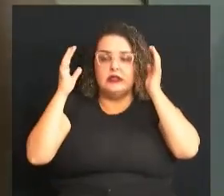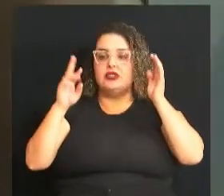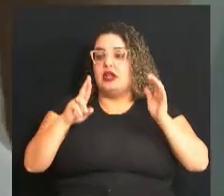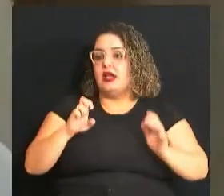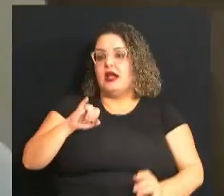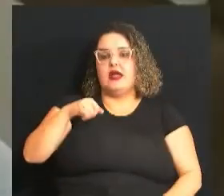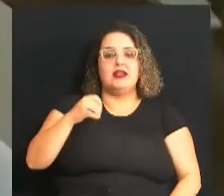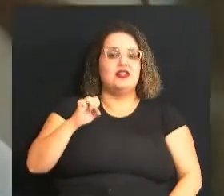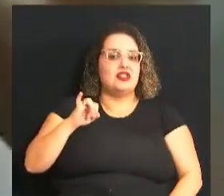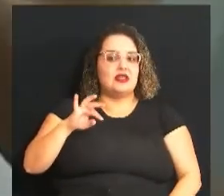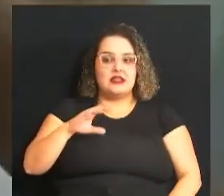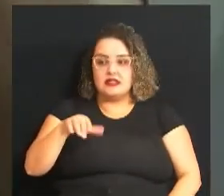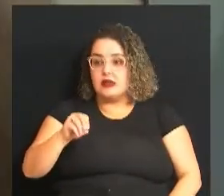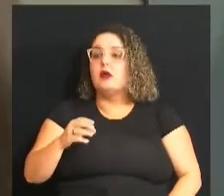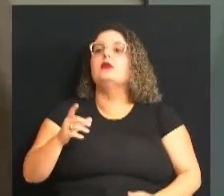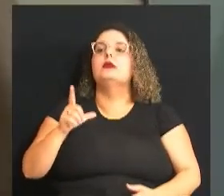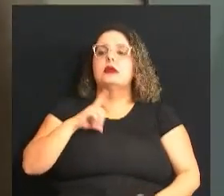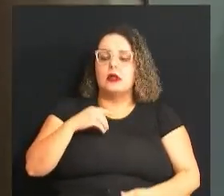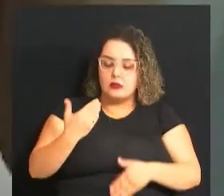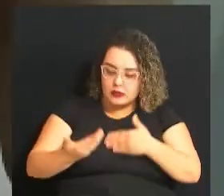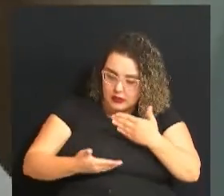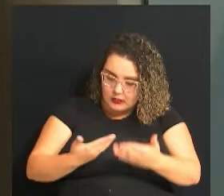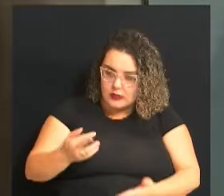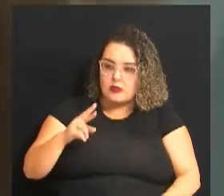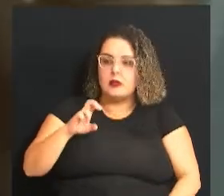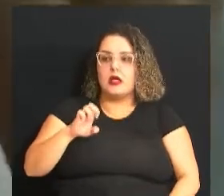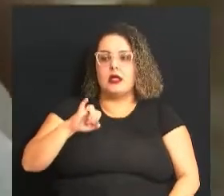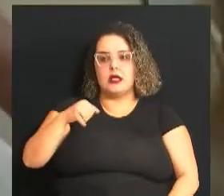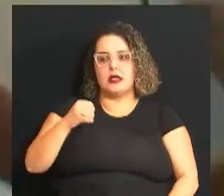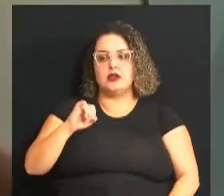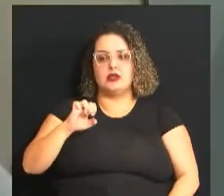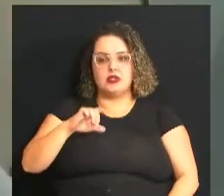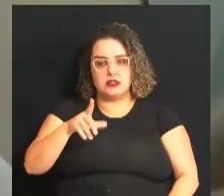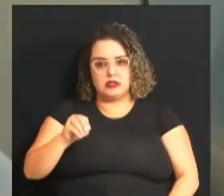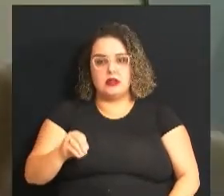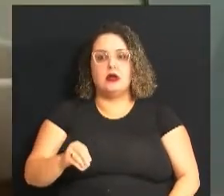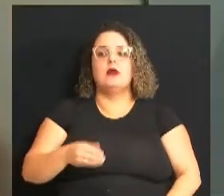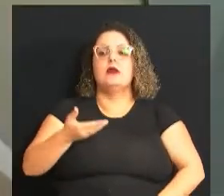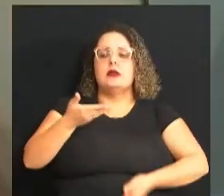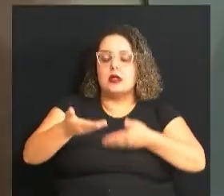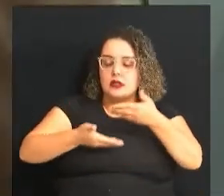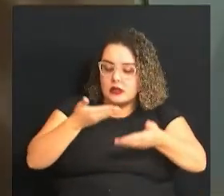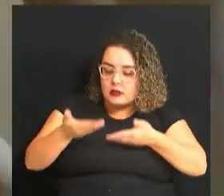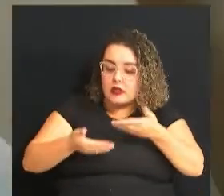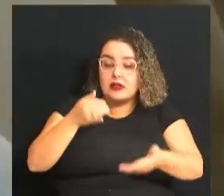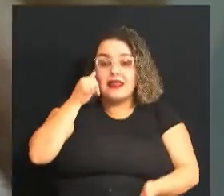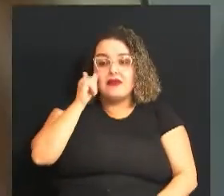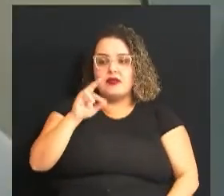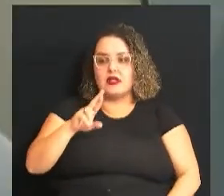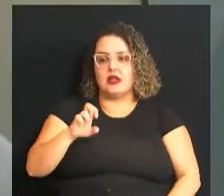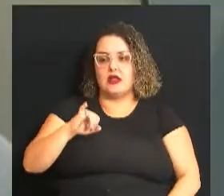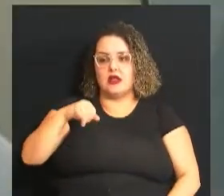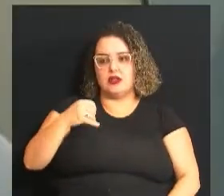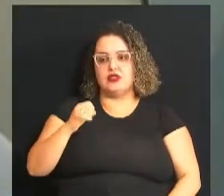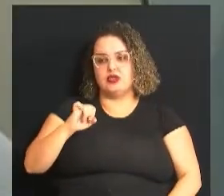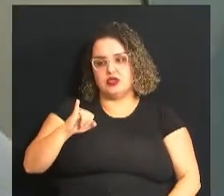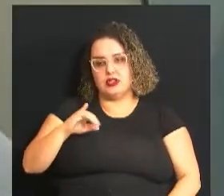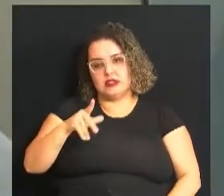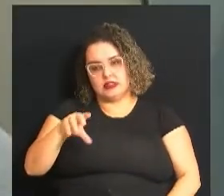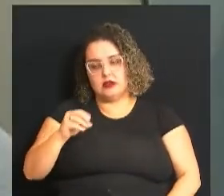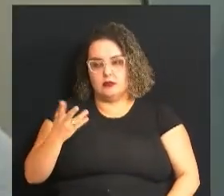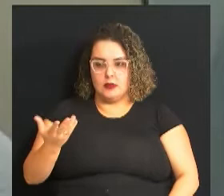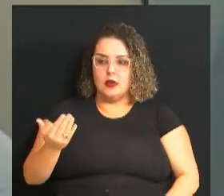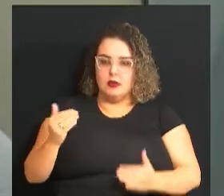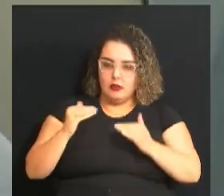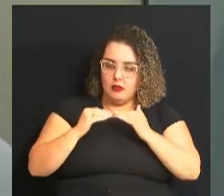tem tratamento para rejeição, hoje a gente tem medicamentos que evitam a rejeição, mas concordo que é um